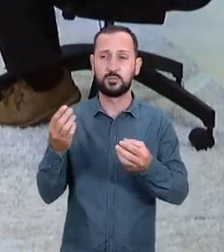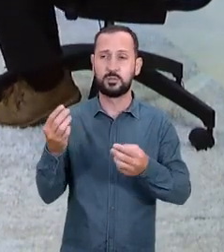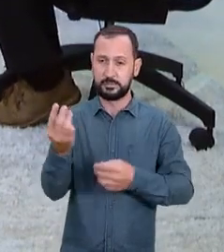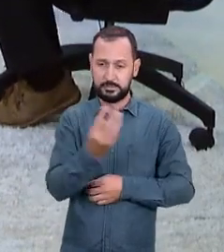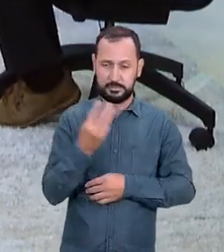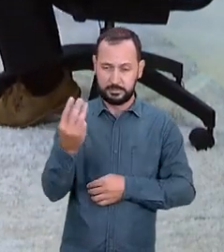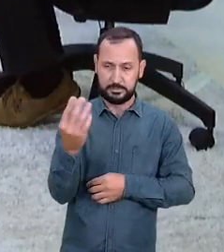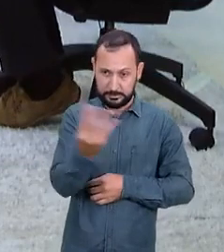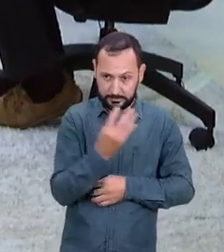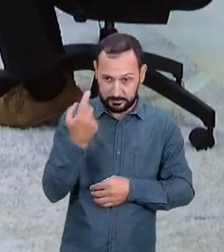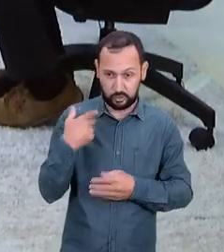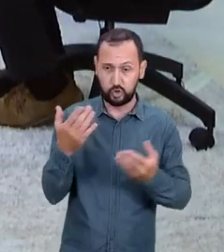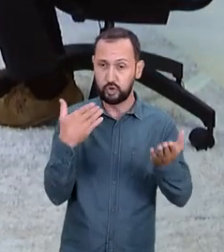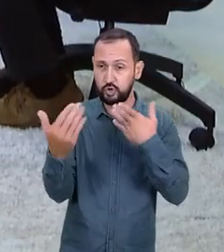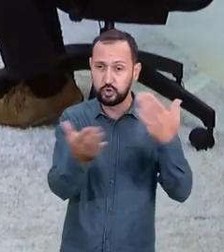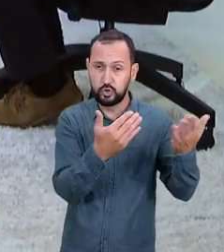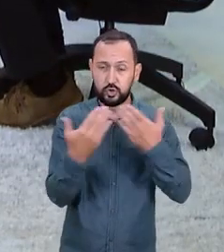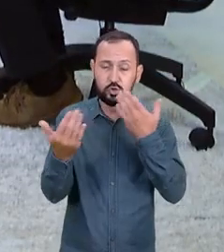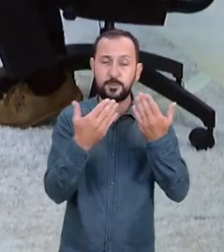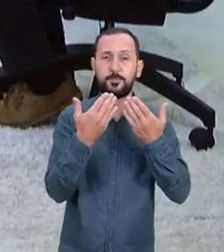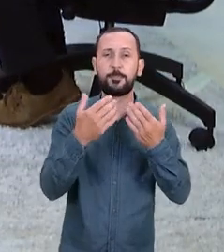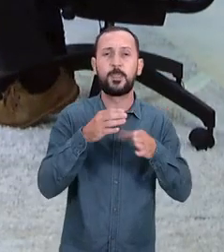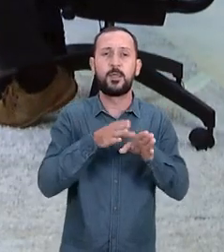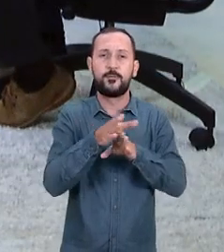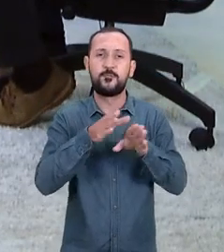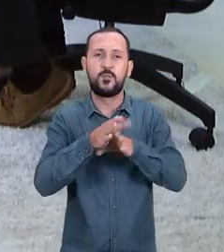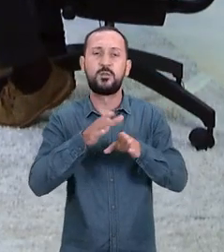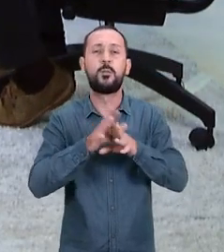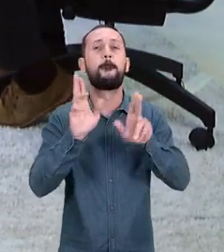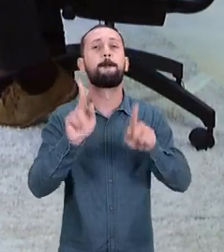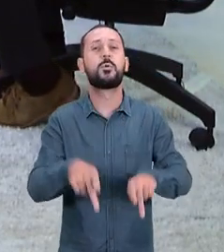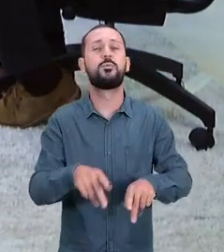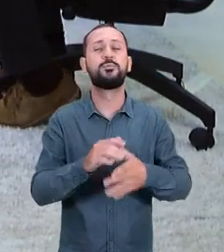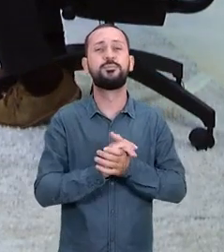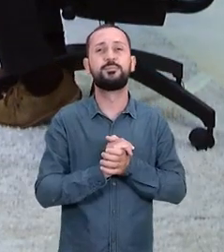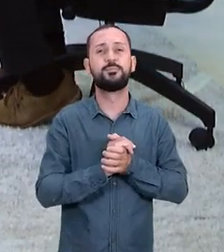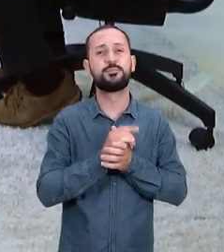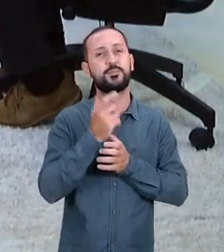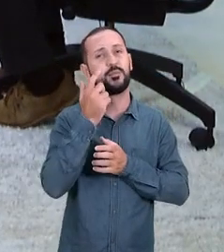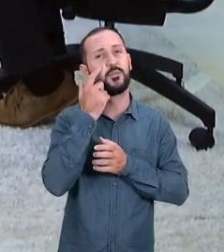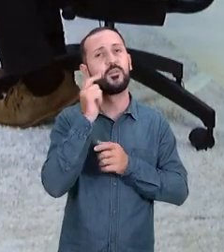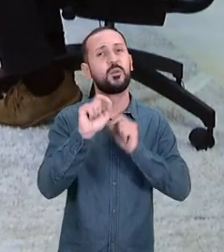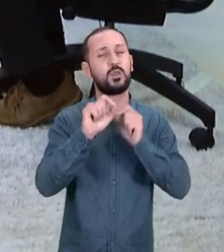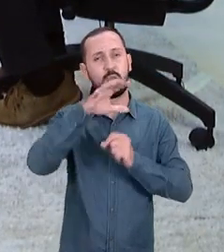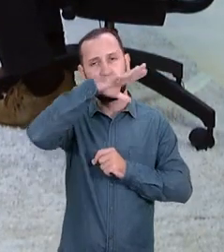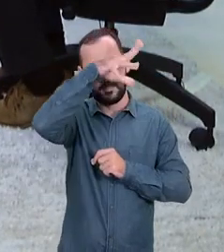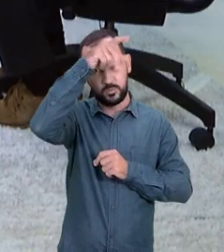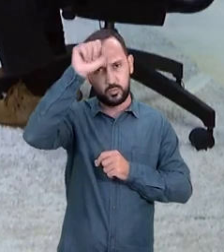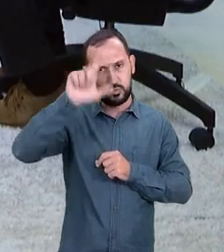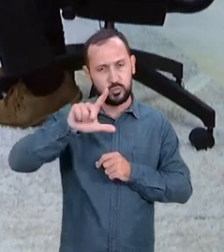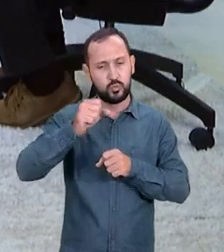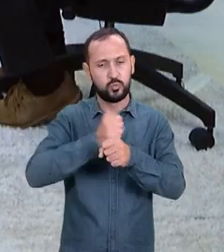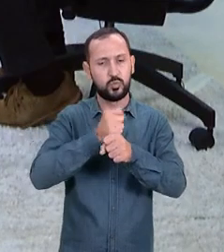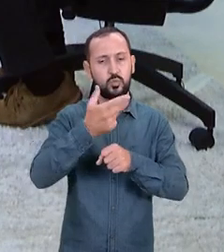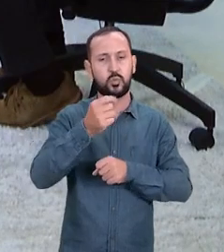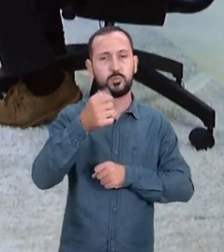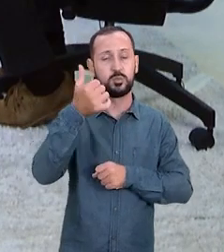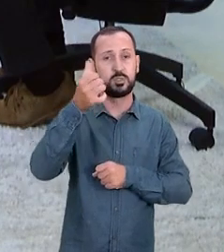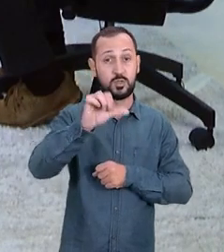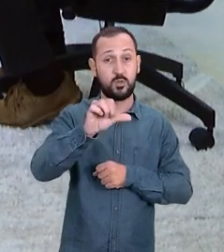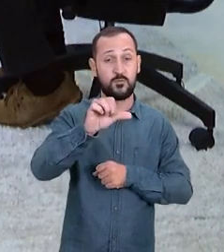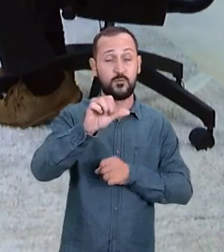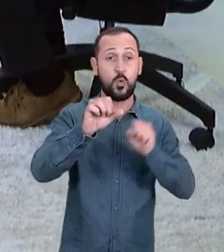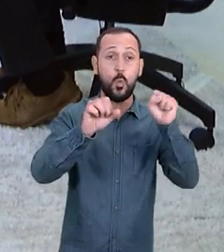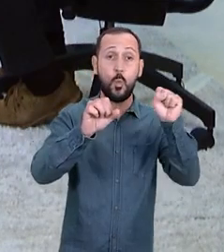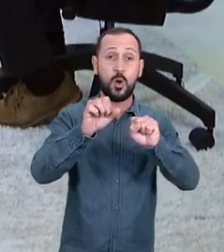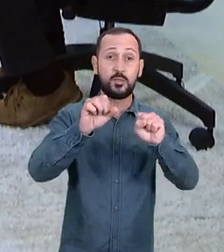conversar e dialogar, né, informando sempre a nossa população. Verificamos que o Mato Grosso do Sul, no ano de 2019, o oitavo